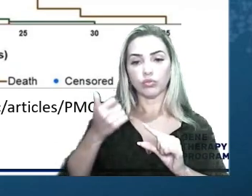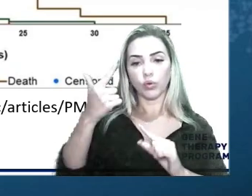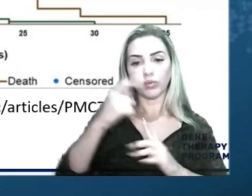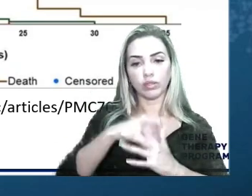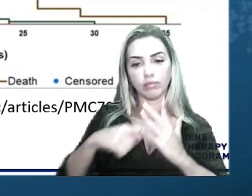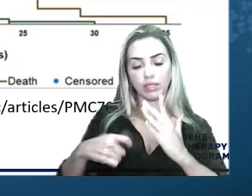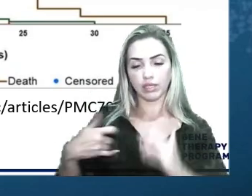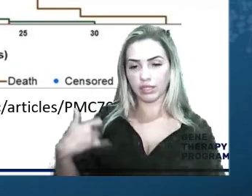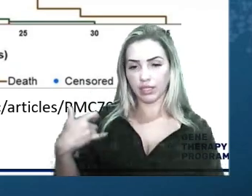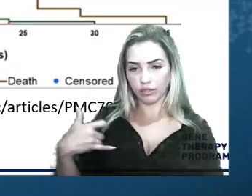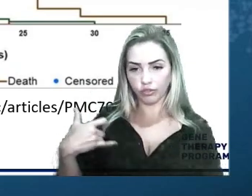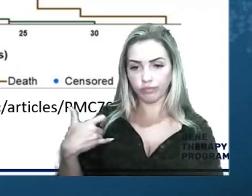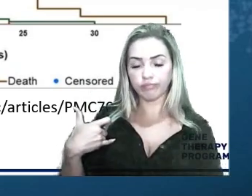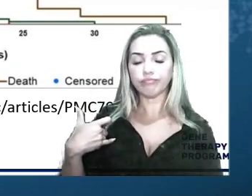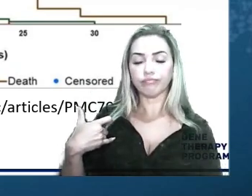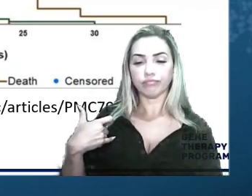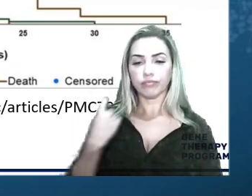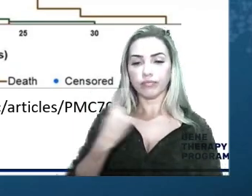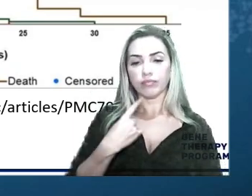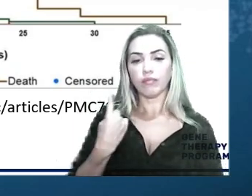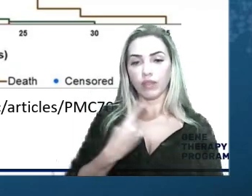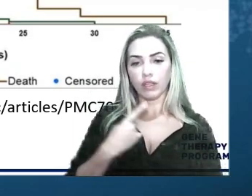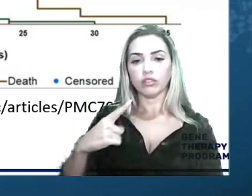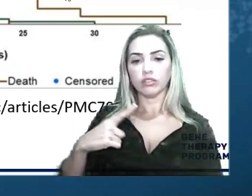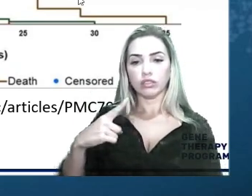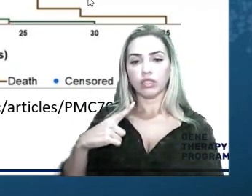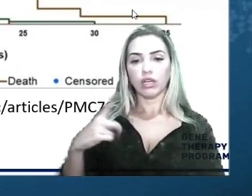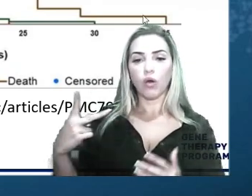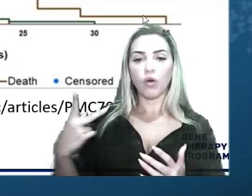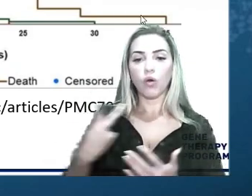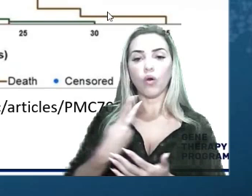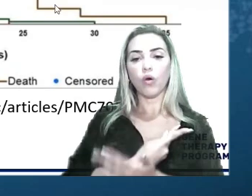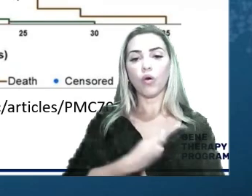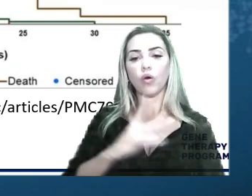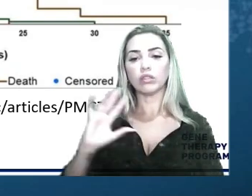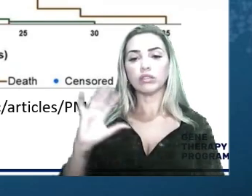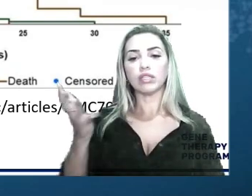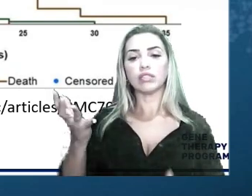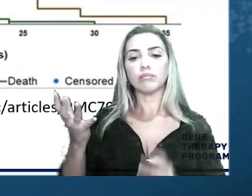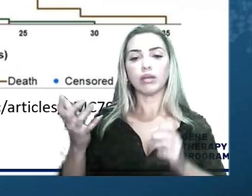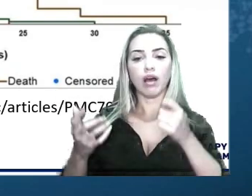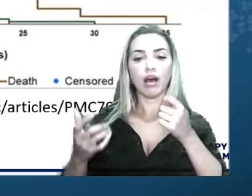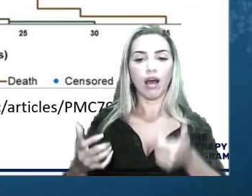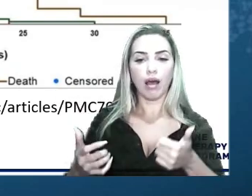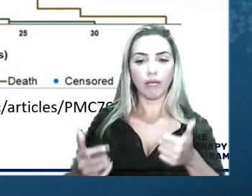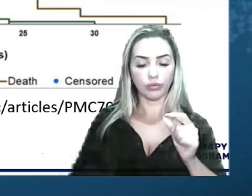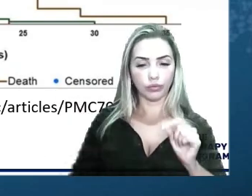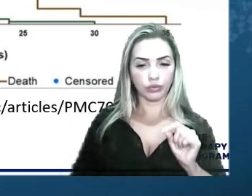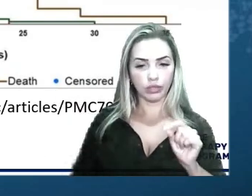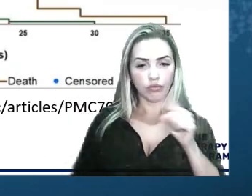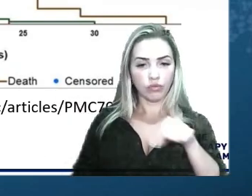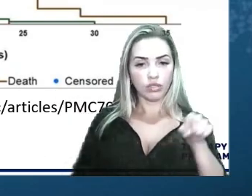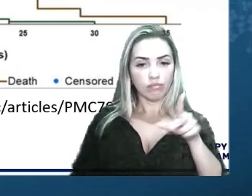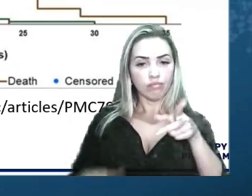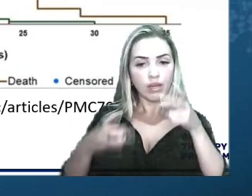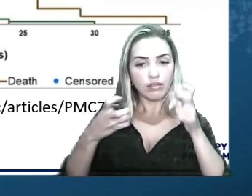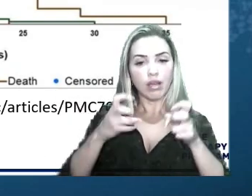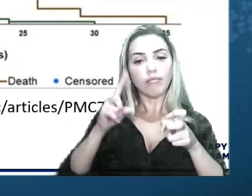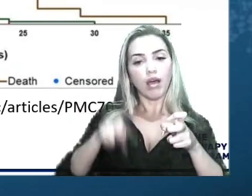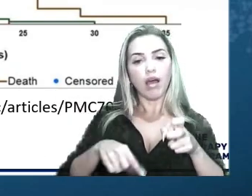de idade, e a gente tem um acontecimento rápido, e você vê que há